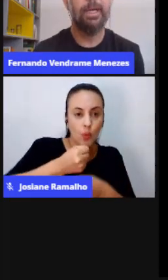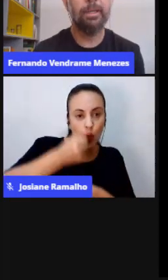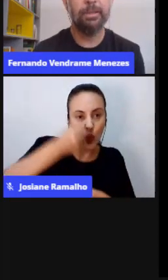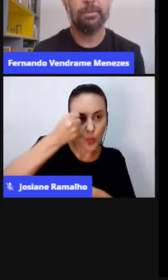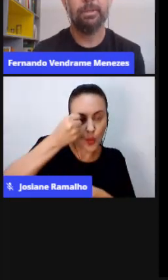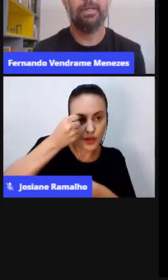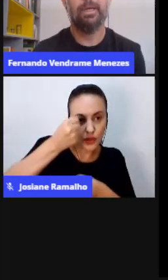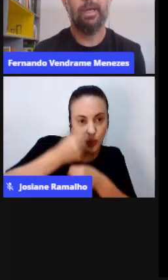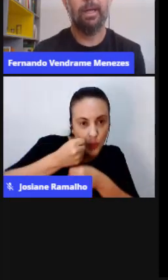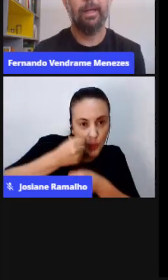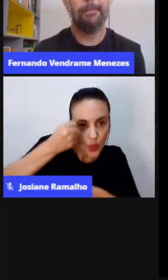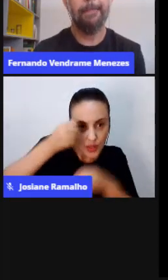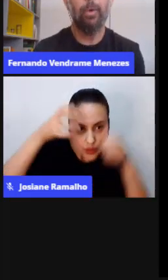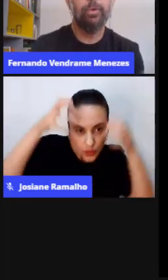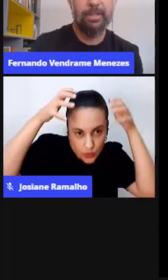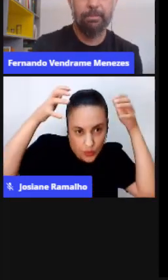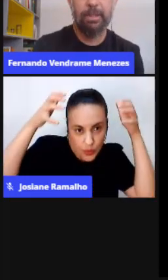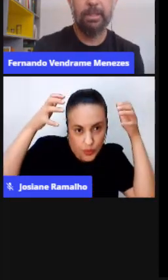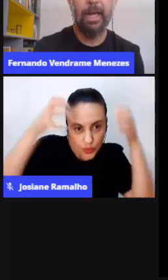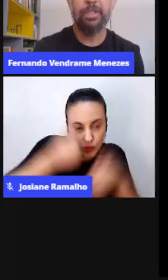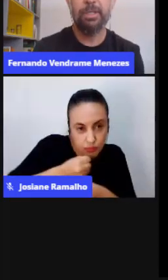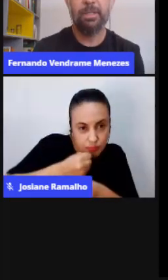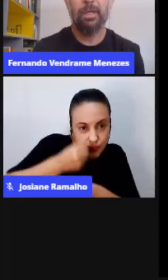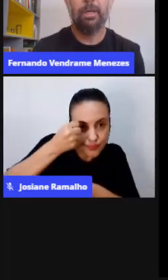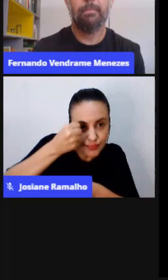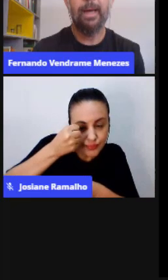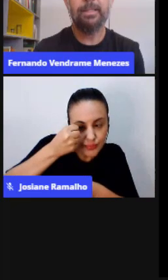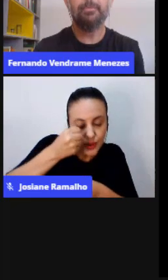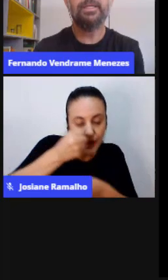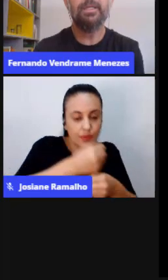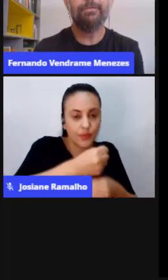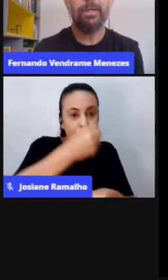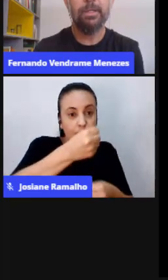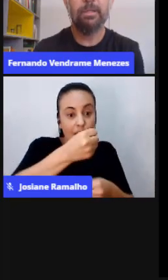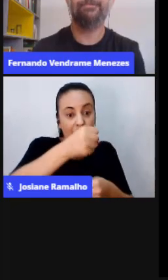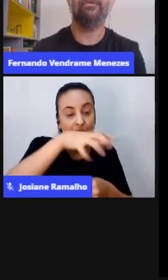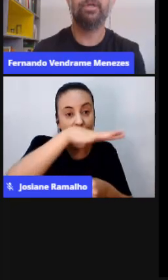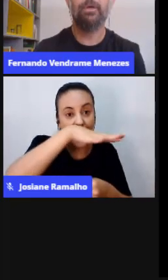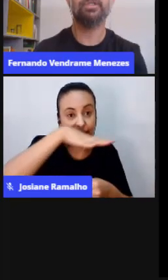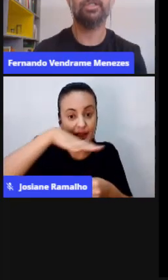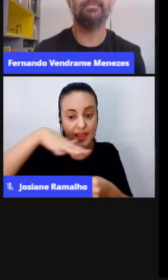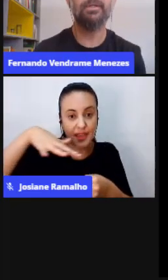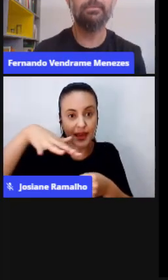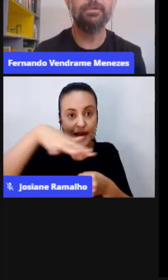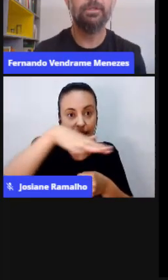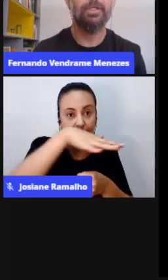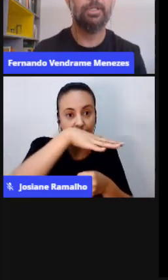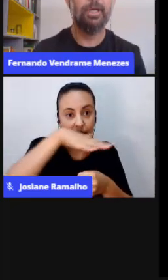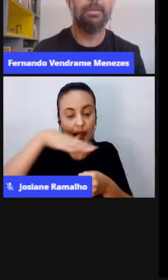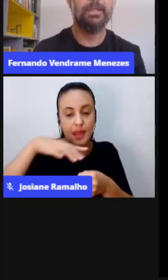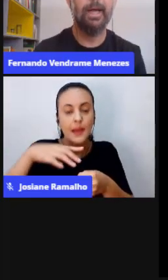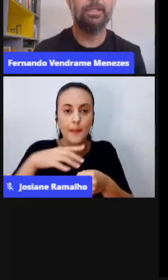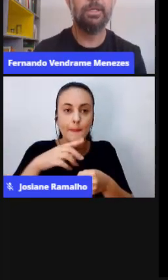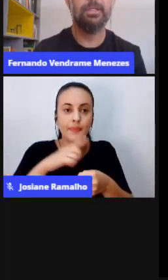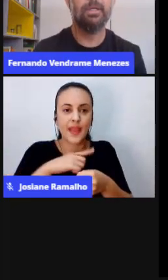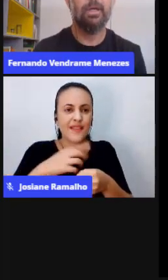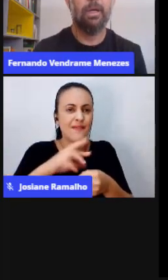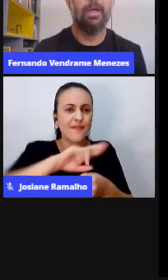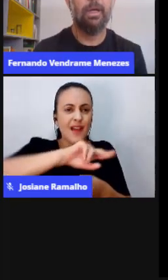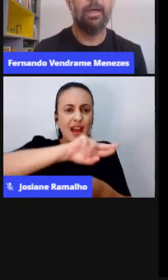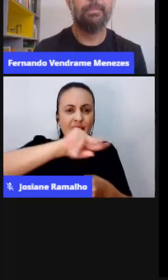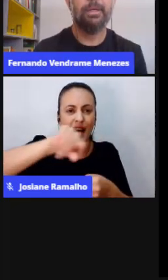embaixo dela outras habilidades mais específicas, que nós chamamos de